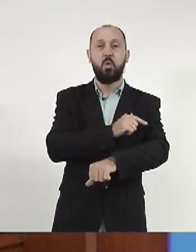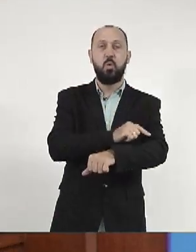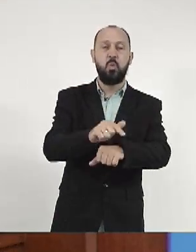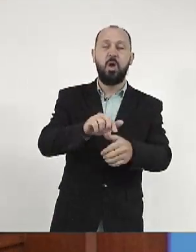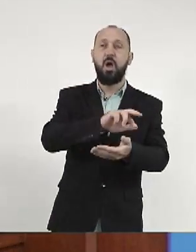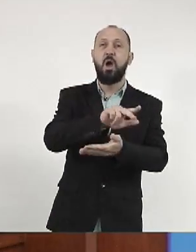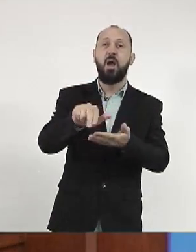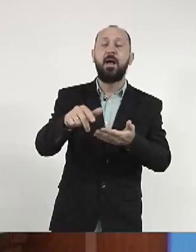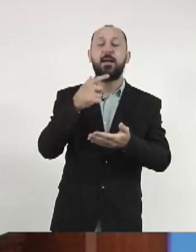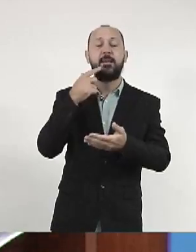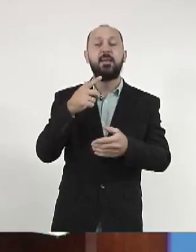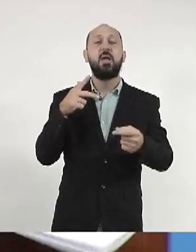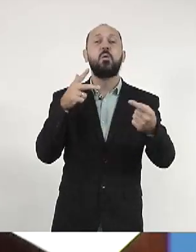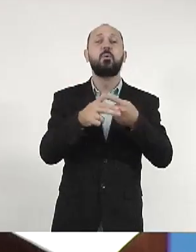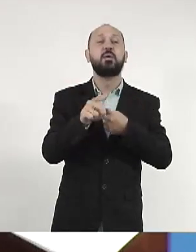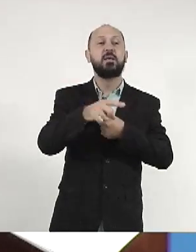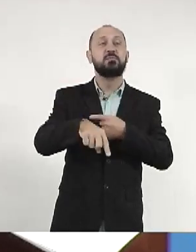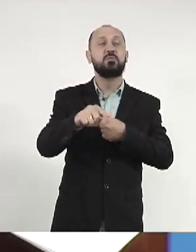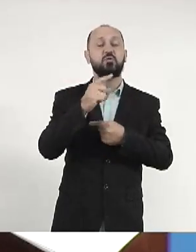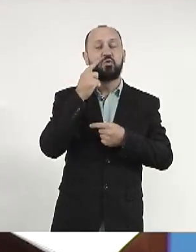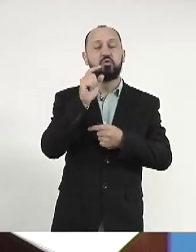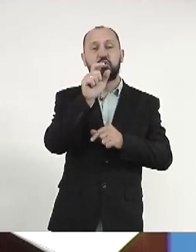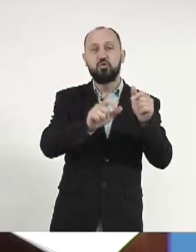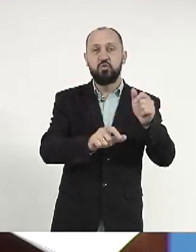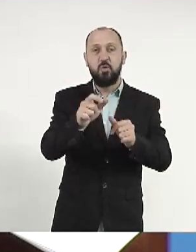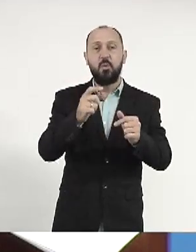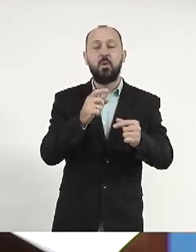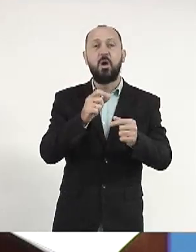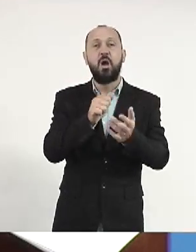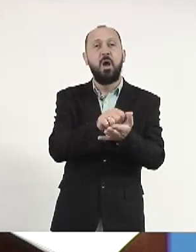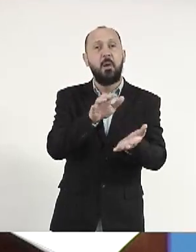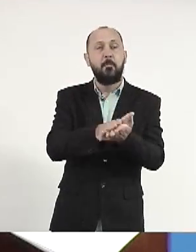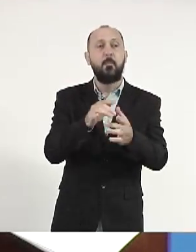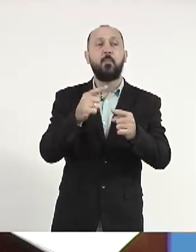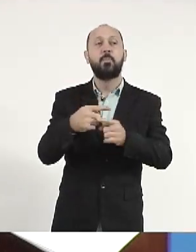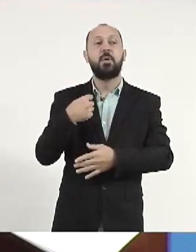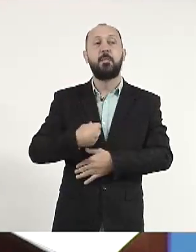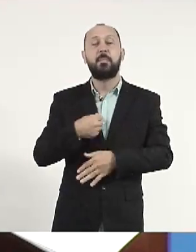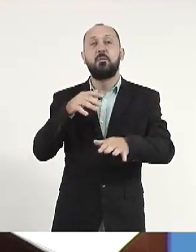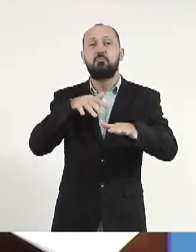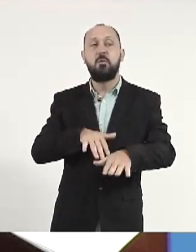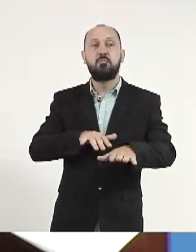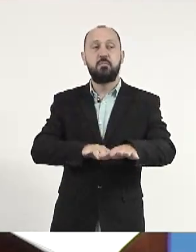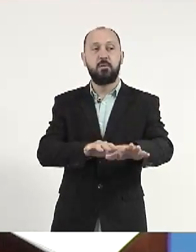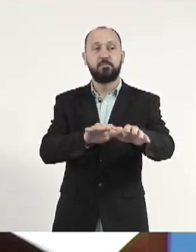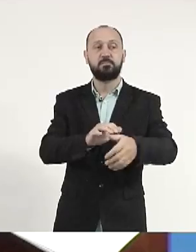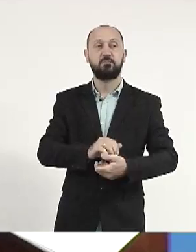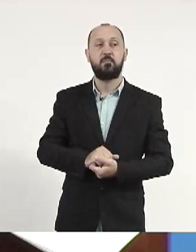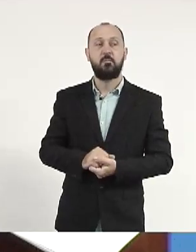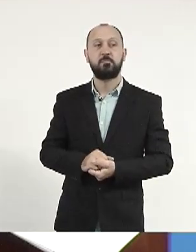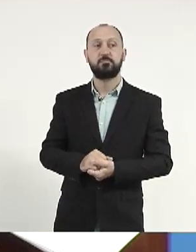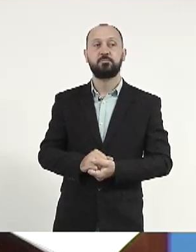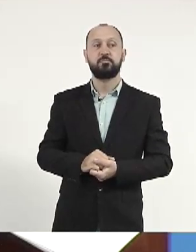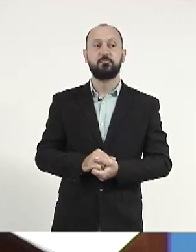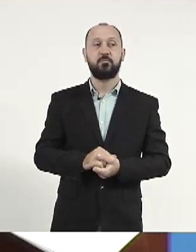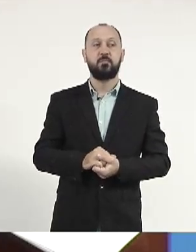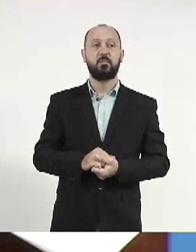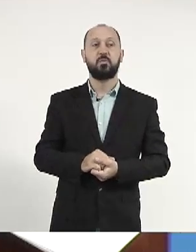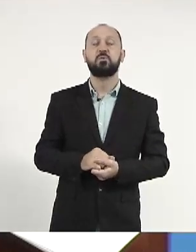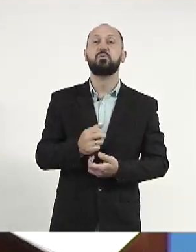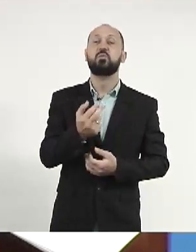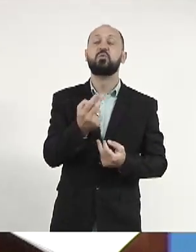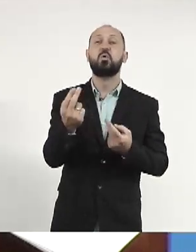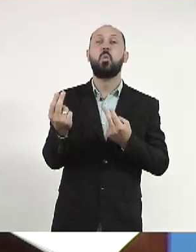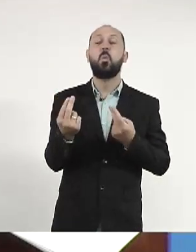multitudinários, impedindo que as pessoas sejam condenadas porque elas participaram do rebanho, da multidão, como se elas